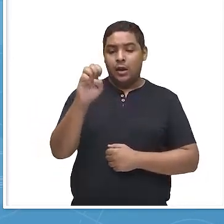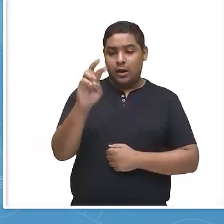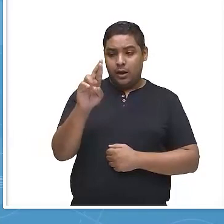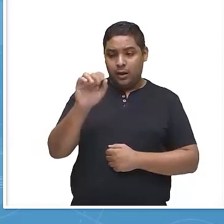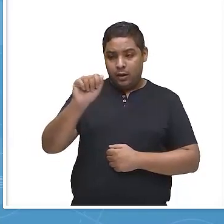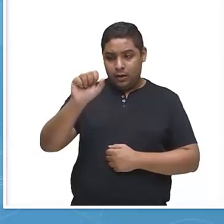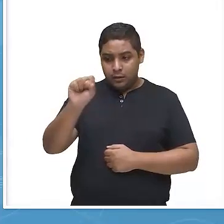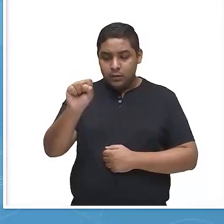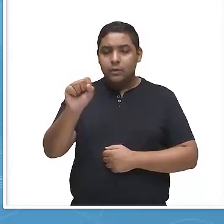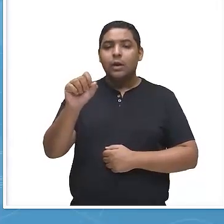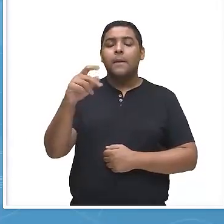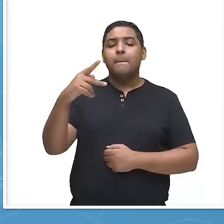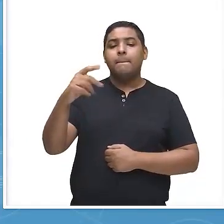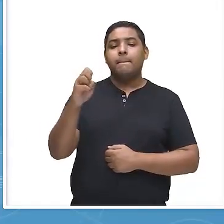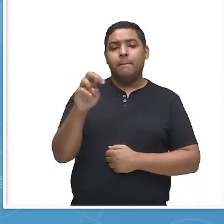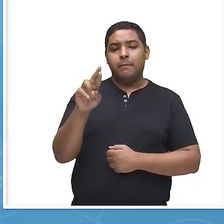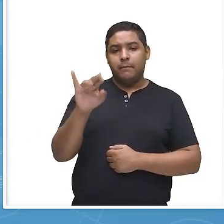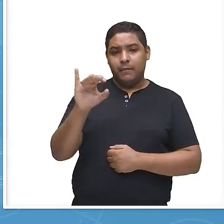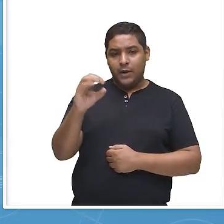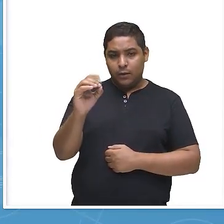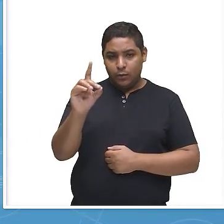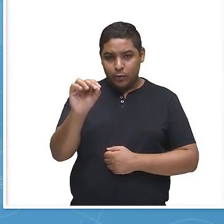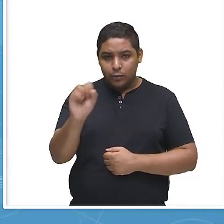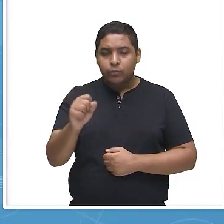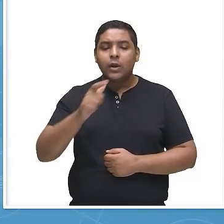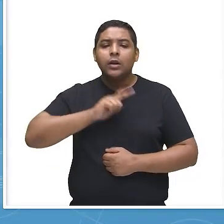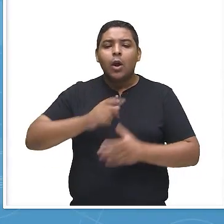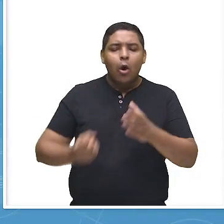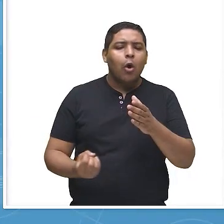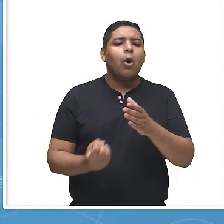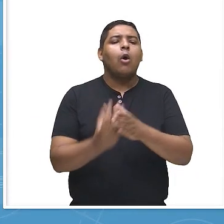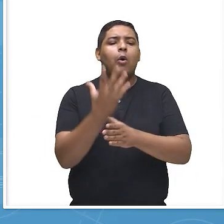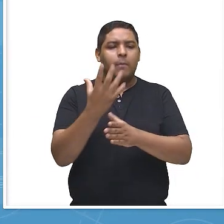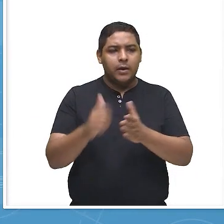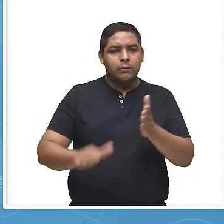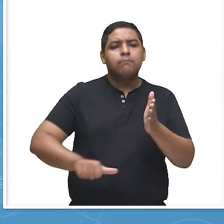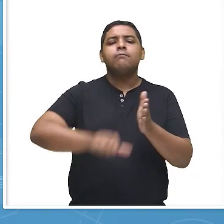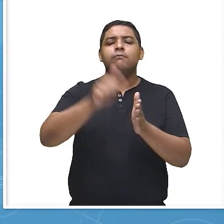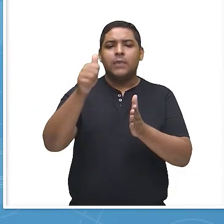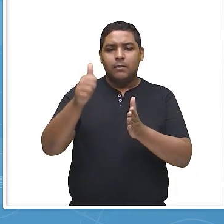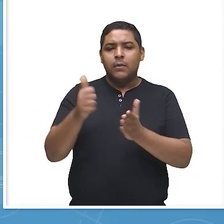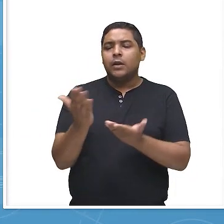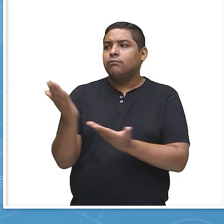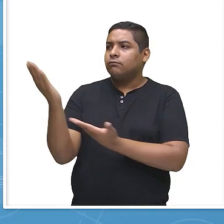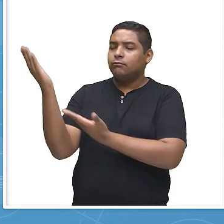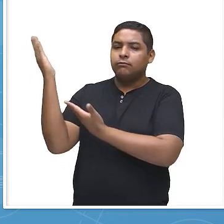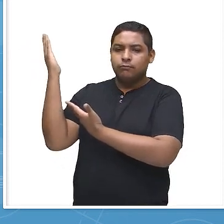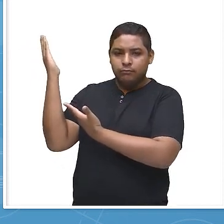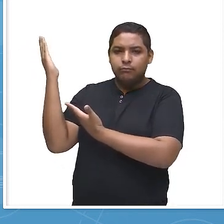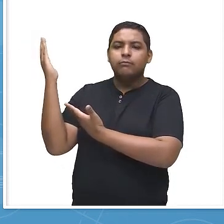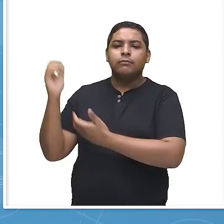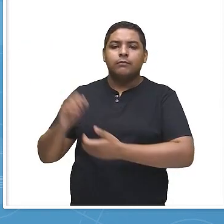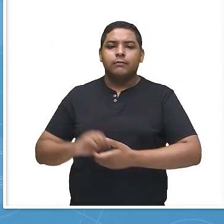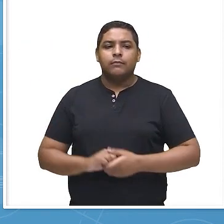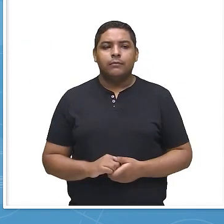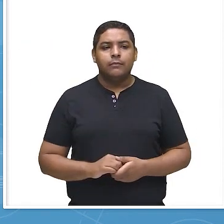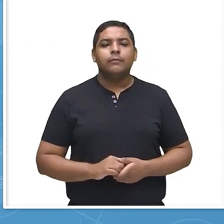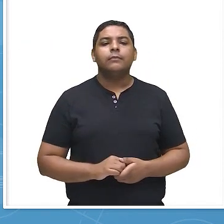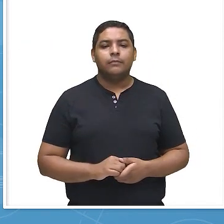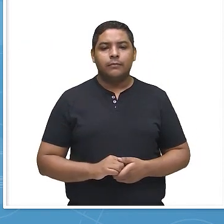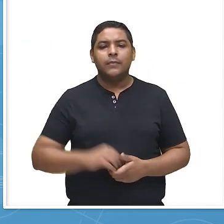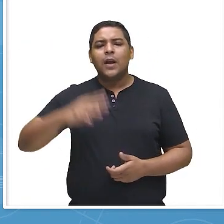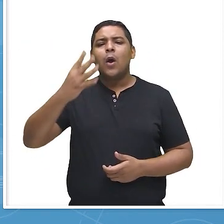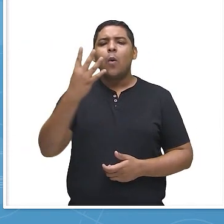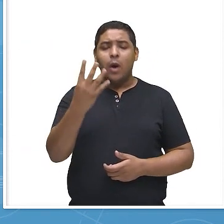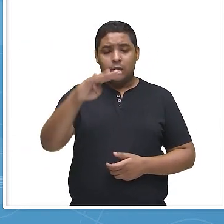pré-cambriano temos a formação da Terra, 4,6 bilhões de anos. Rochas